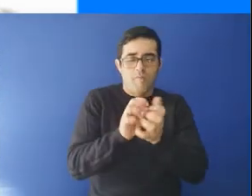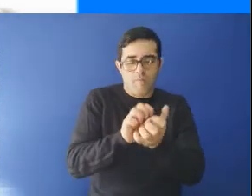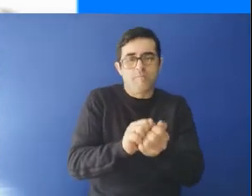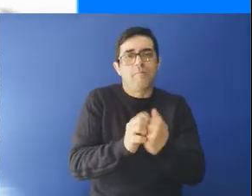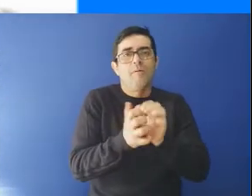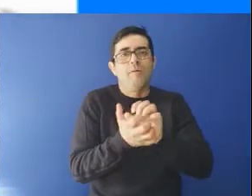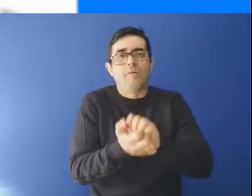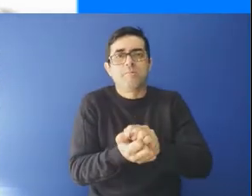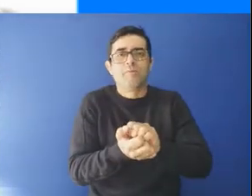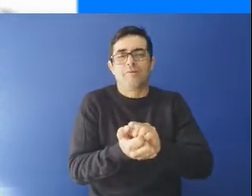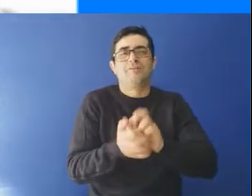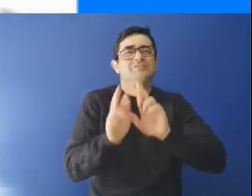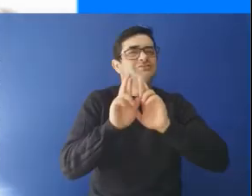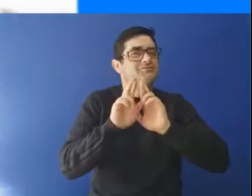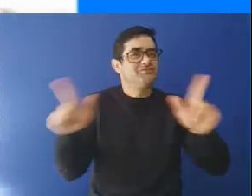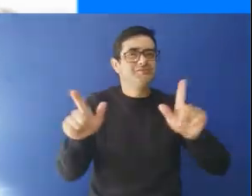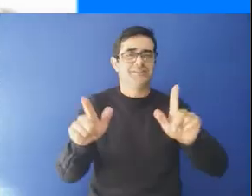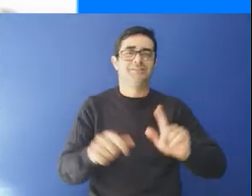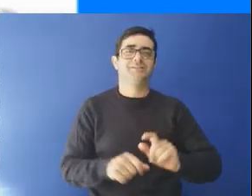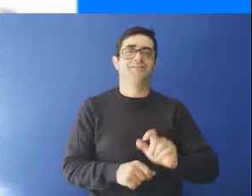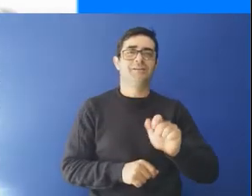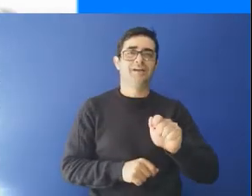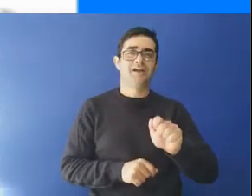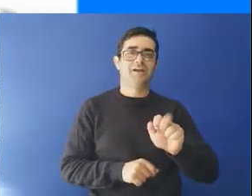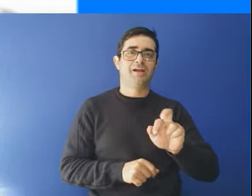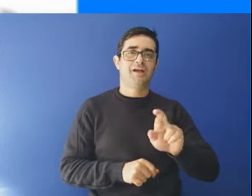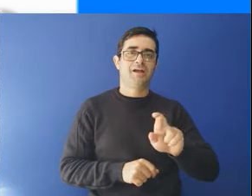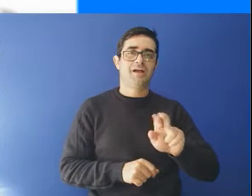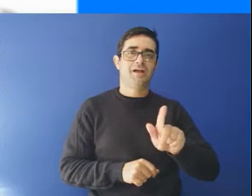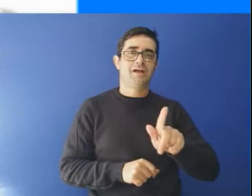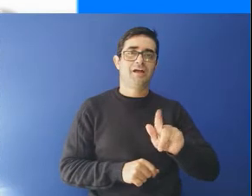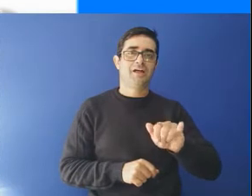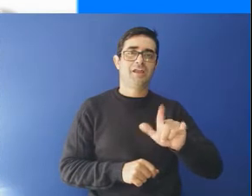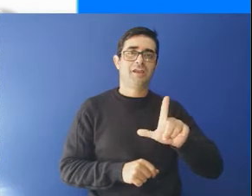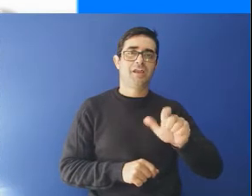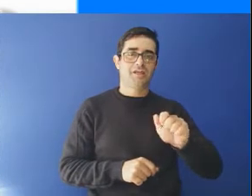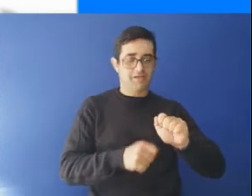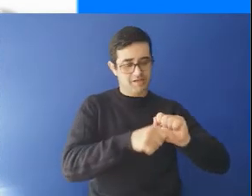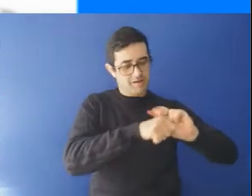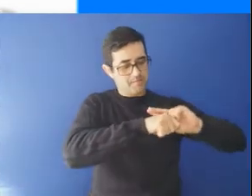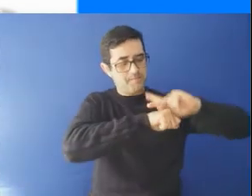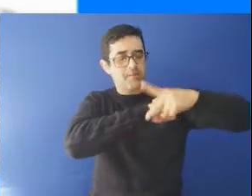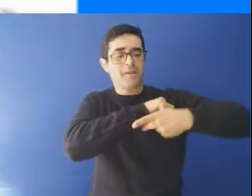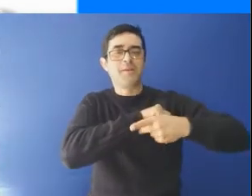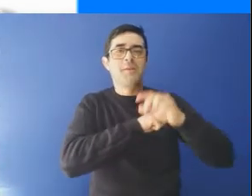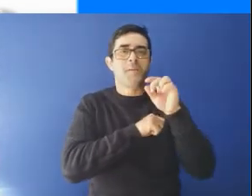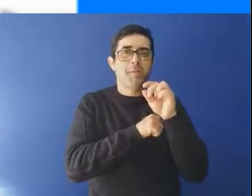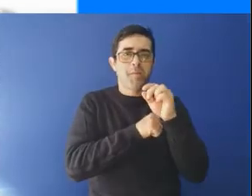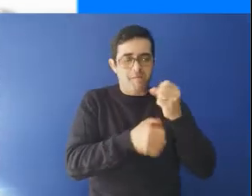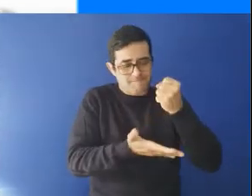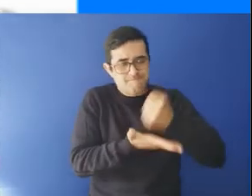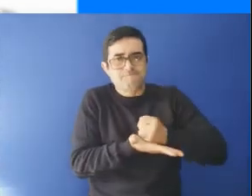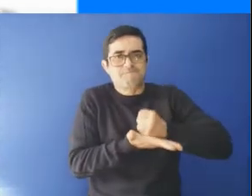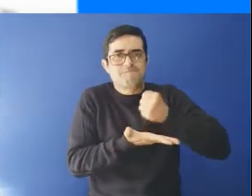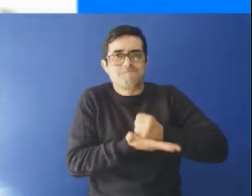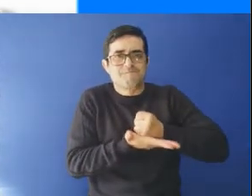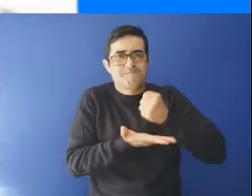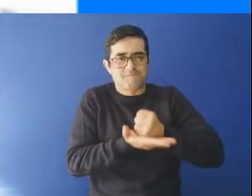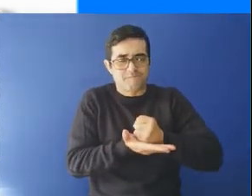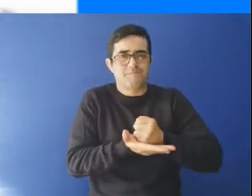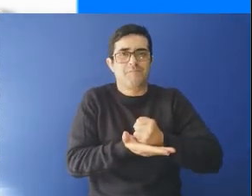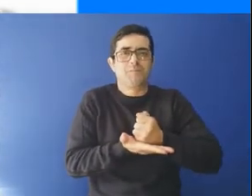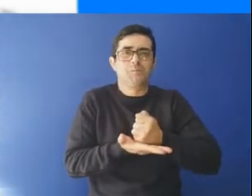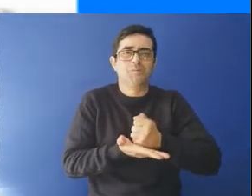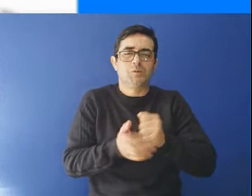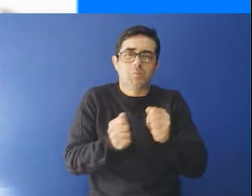dos grãos serem muito finos, muito pequenos, e isso compactar o solo, causando uma certa impermeabilização física